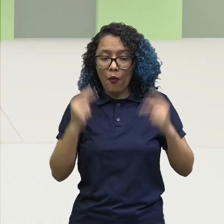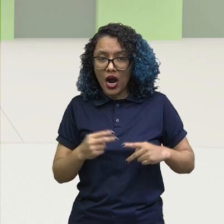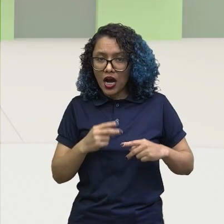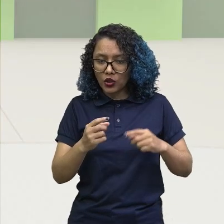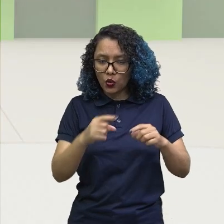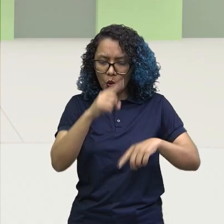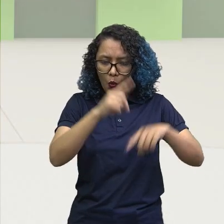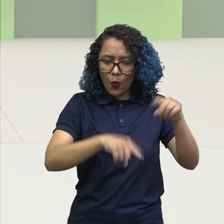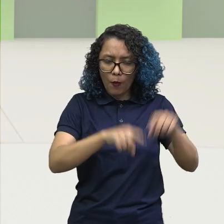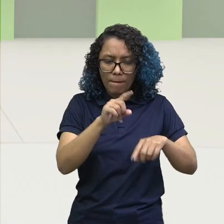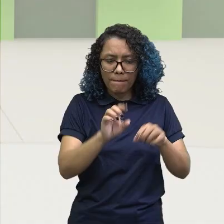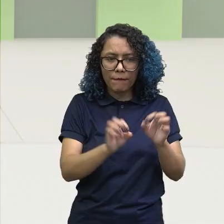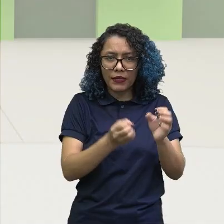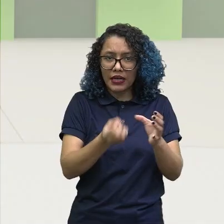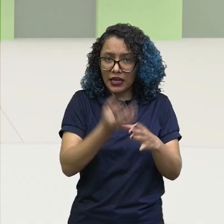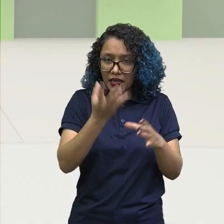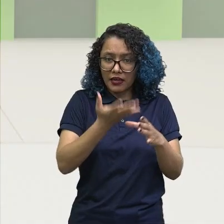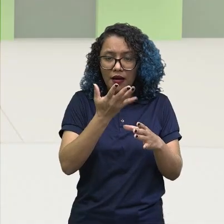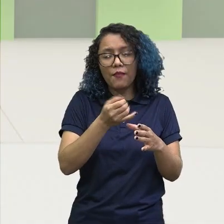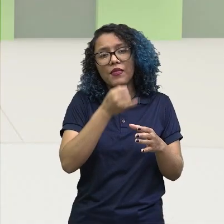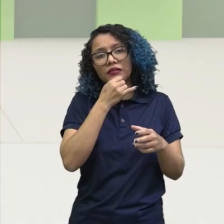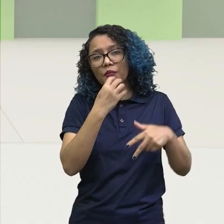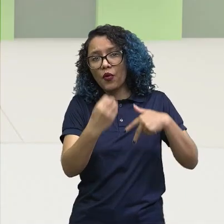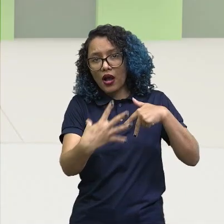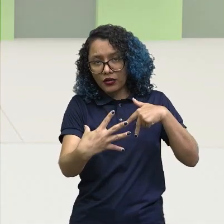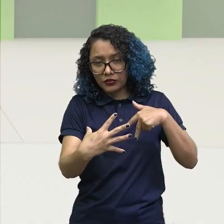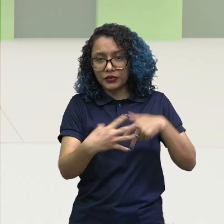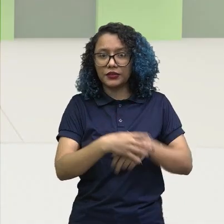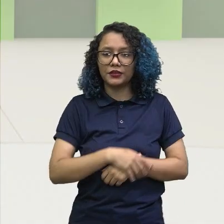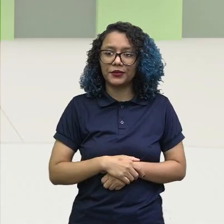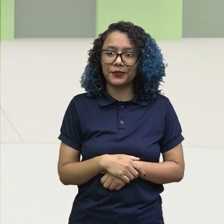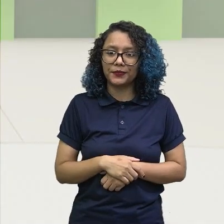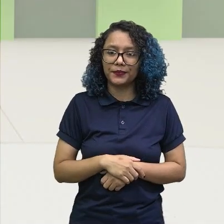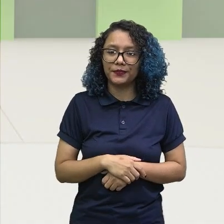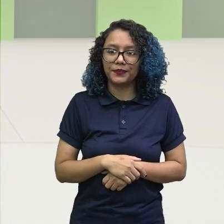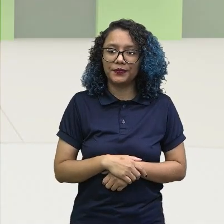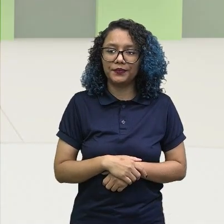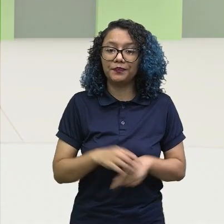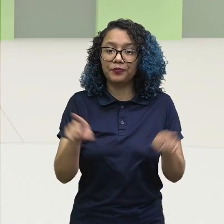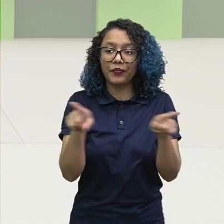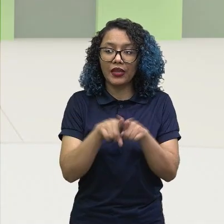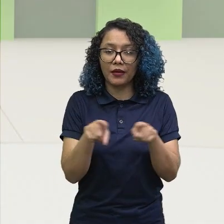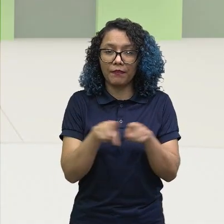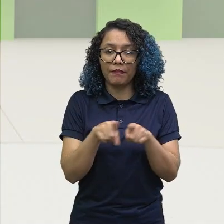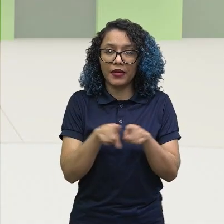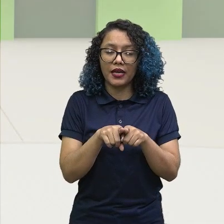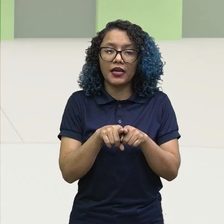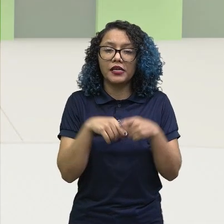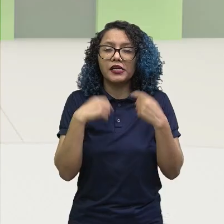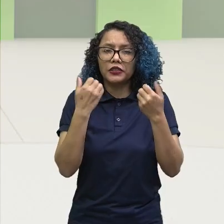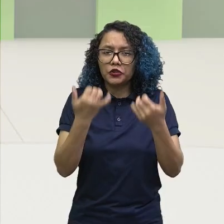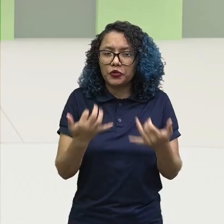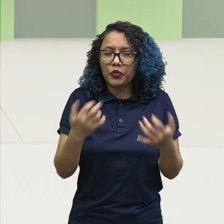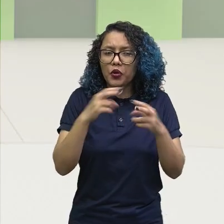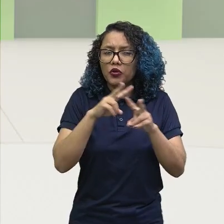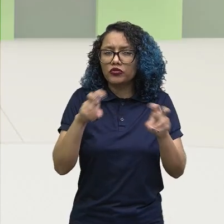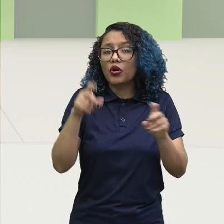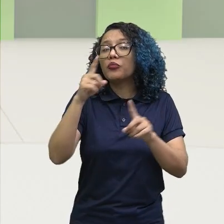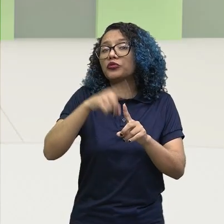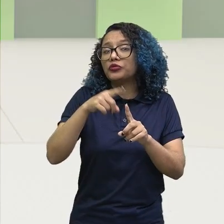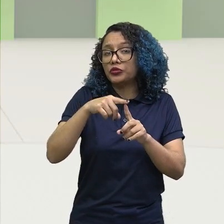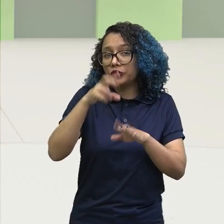os equipamentos de raio-x. Vimos também, principalmente, os tipos